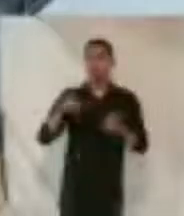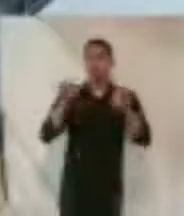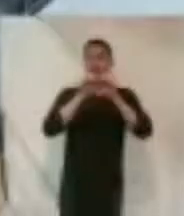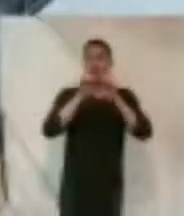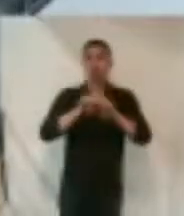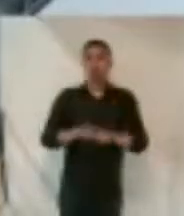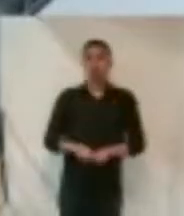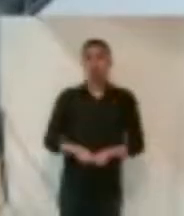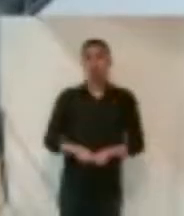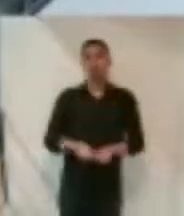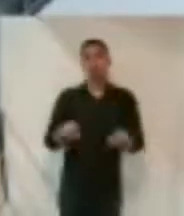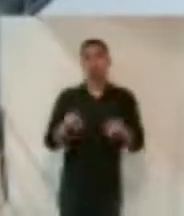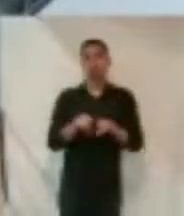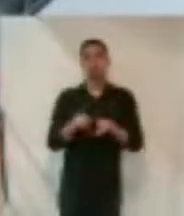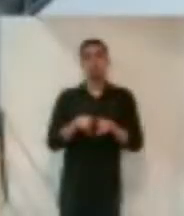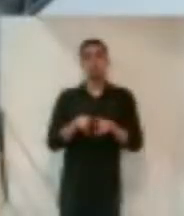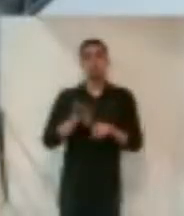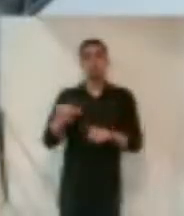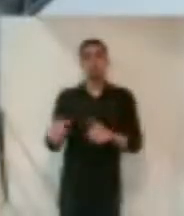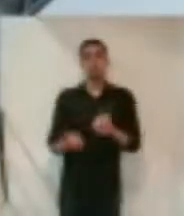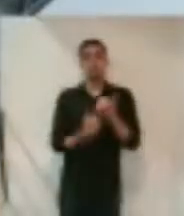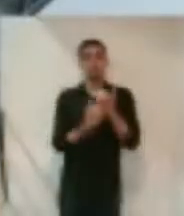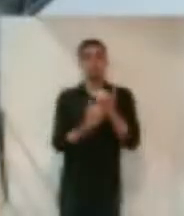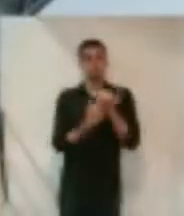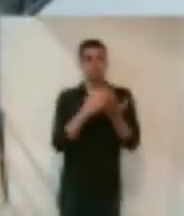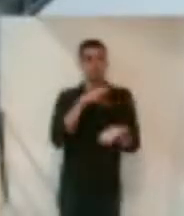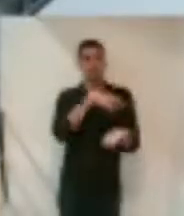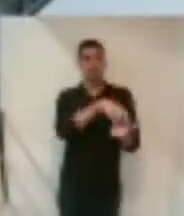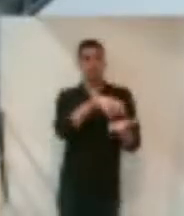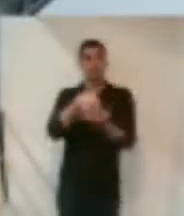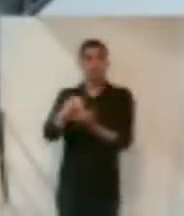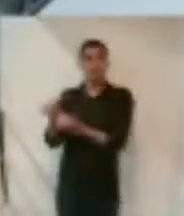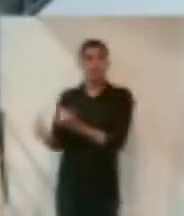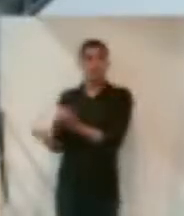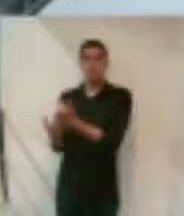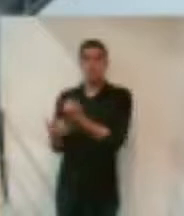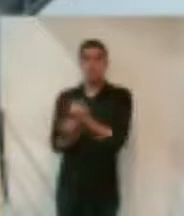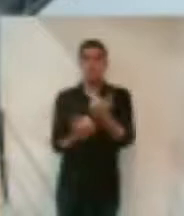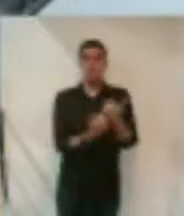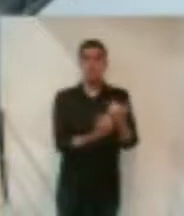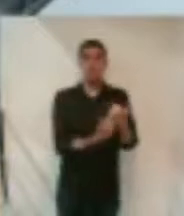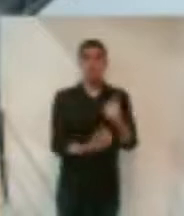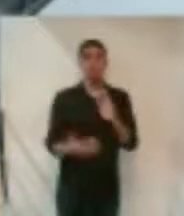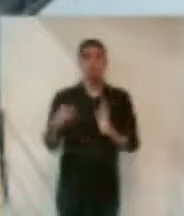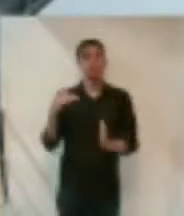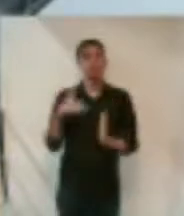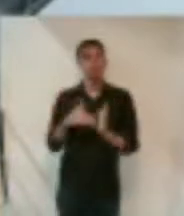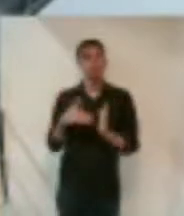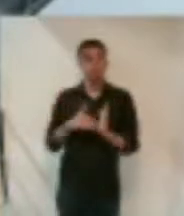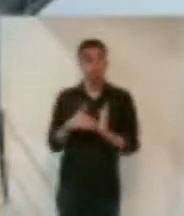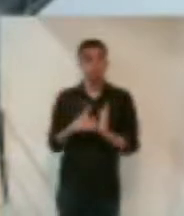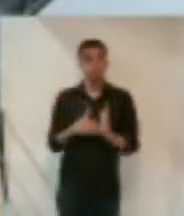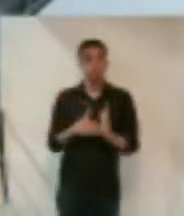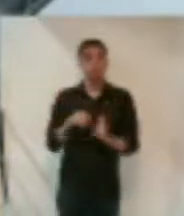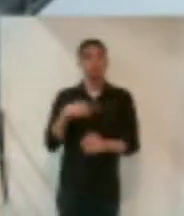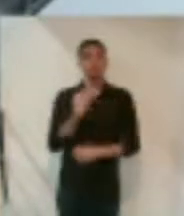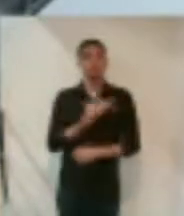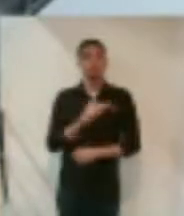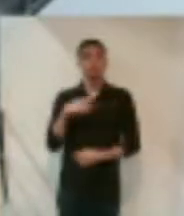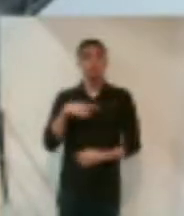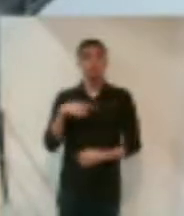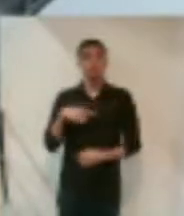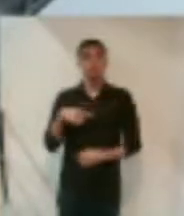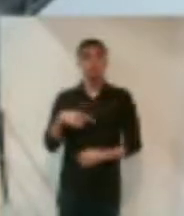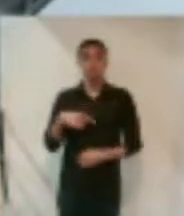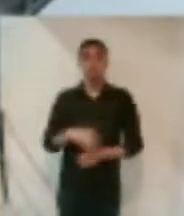organização e com este apoio à base de cooperativas. E, por último, mas não menos importante, a gente tem também a parte